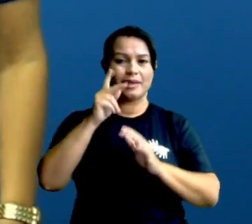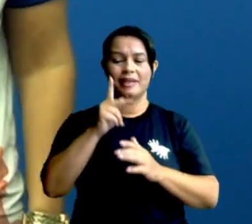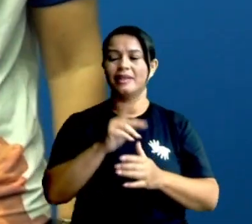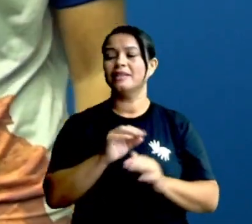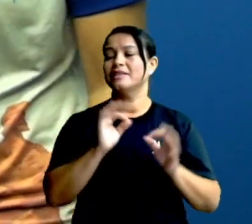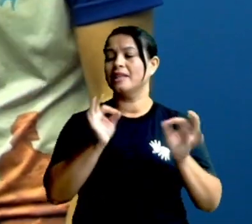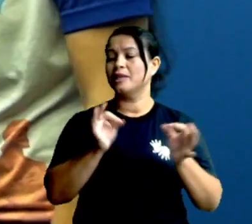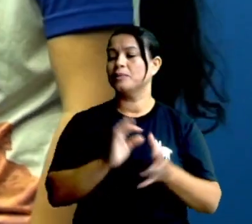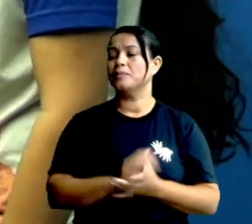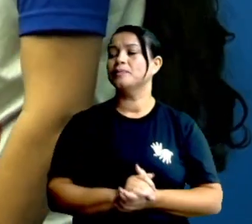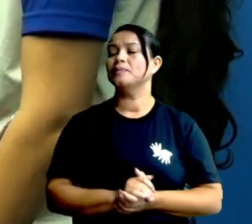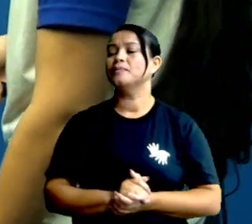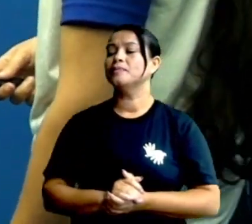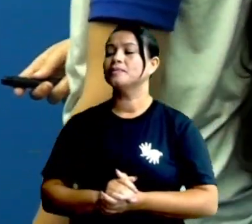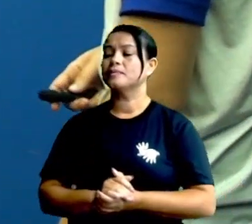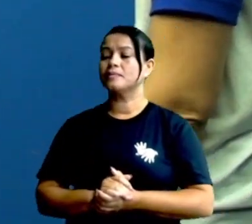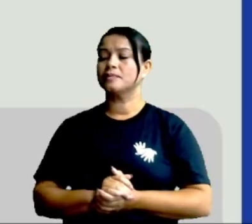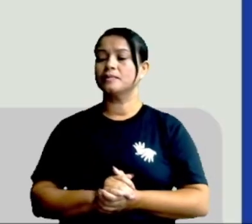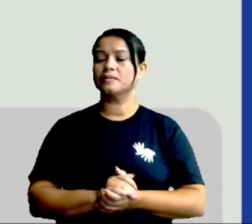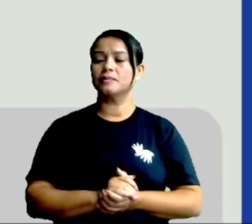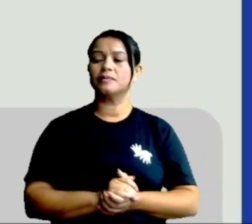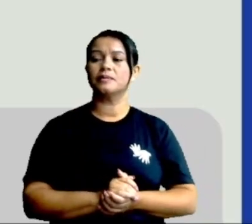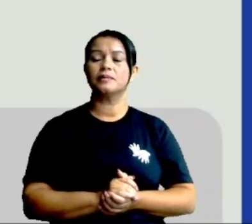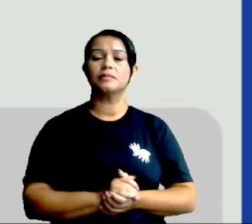ok? Certinho?